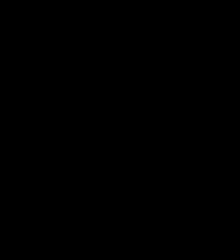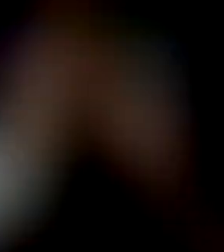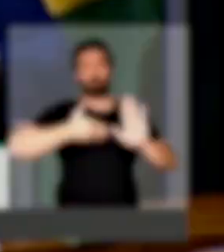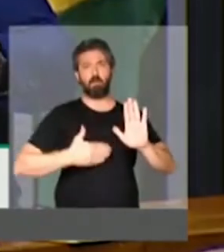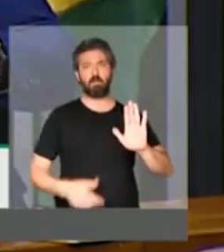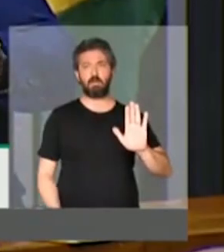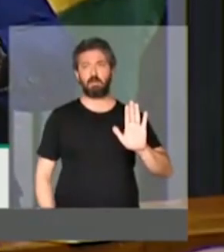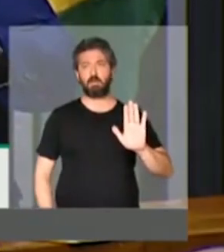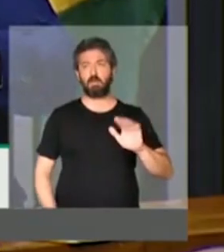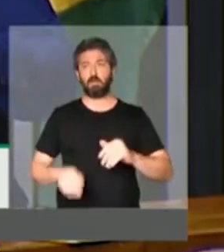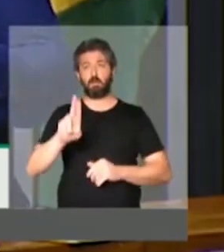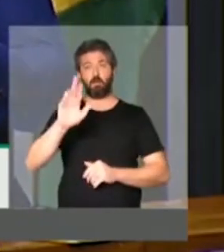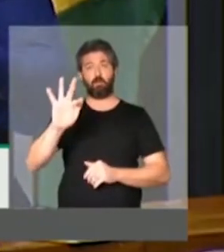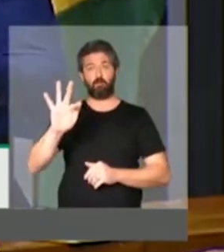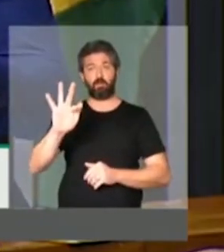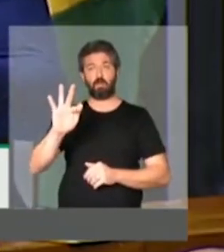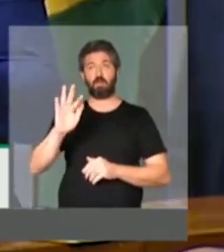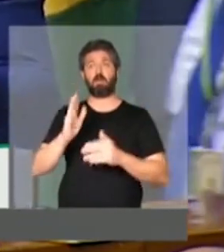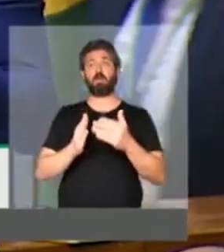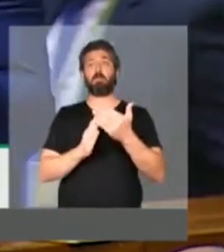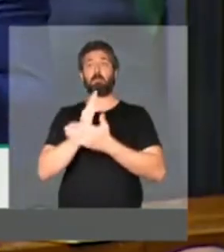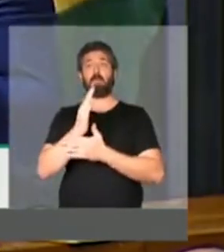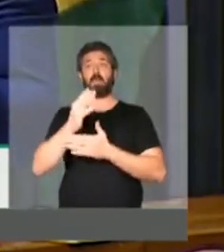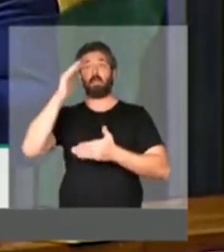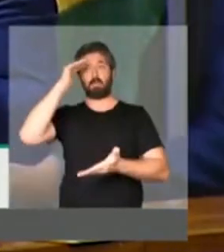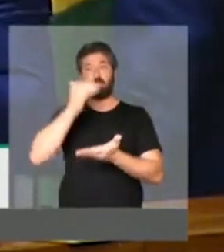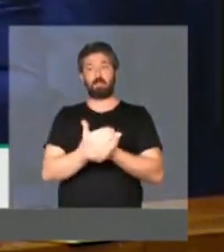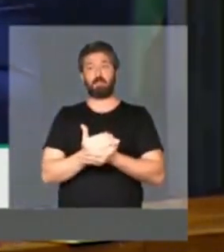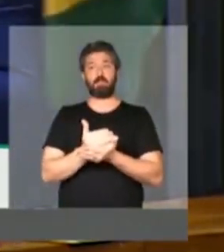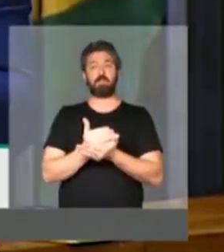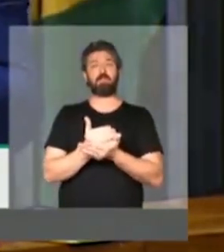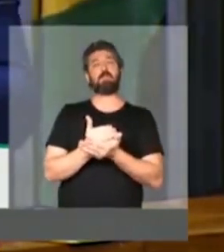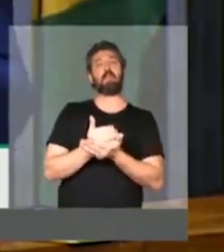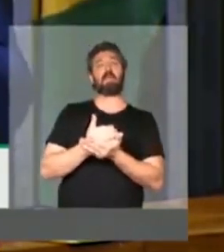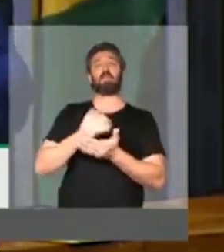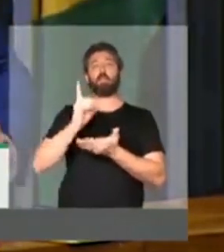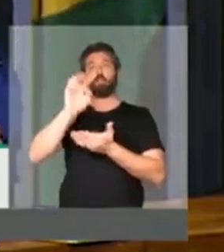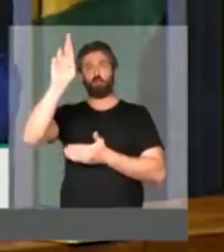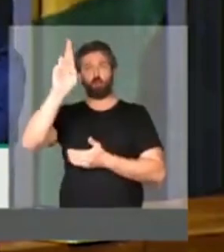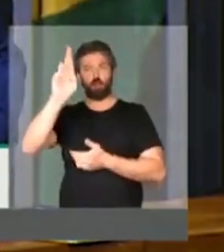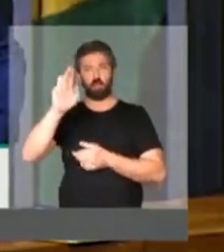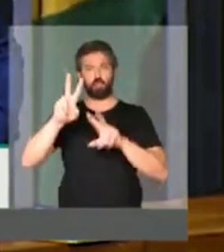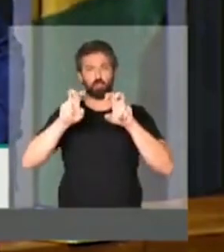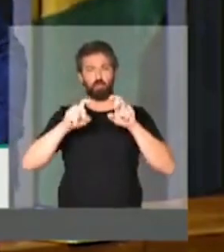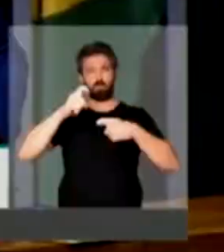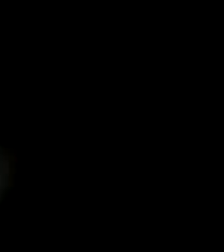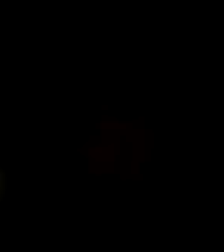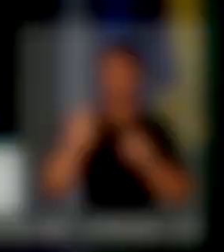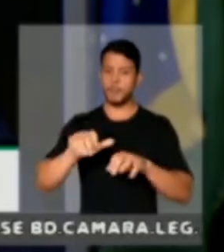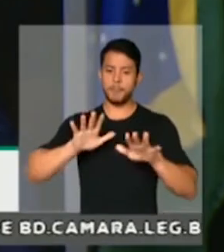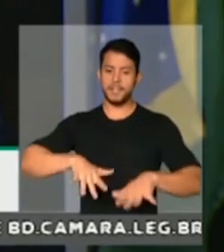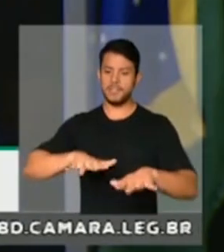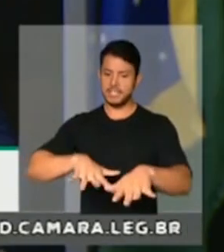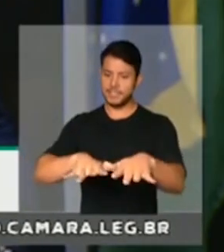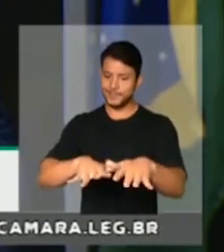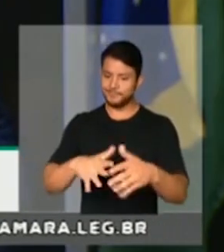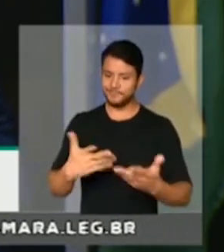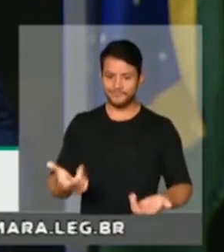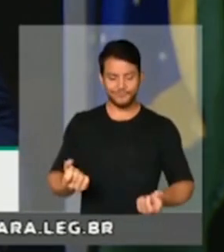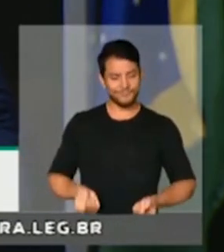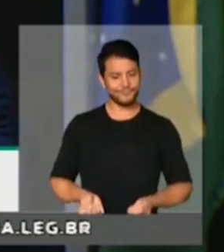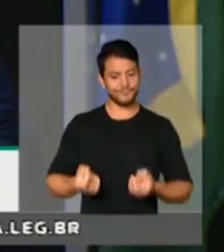comigo. UF aprova tese de doutorado sobre orgias gays. É para isso que serve uma universidade? Parece